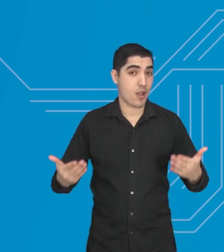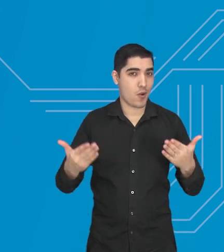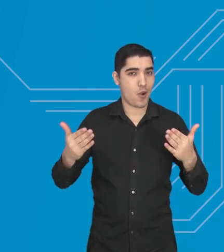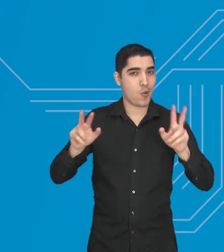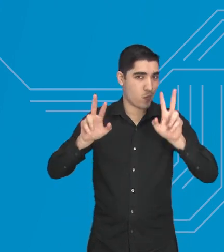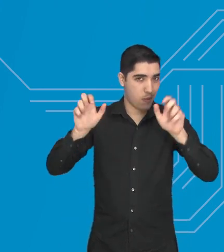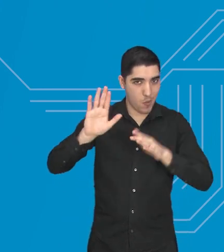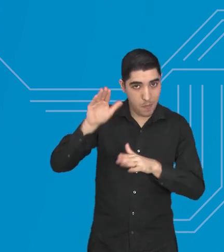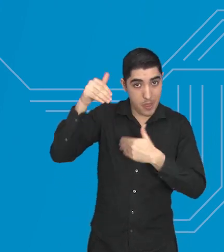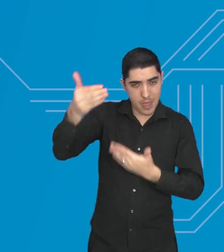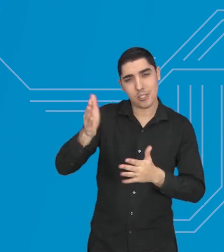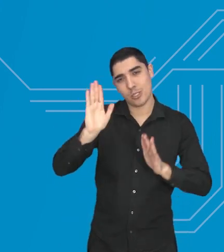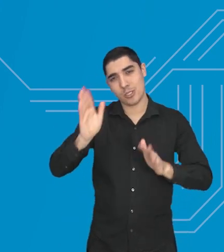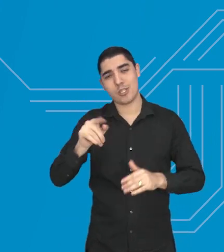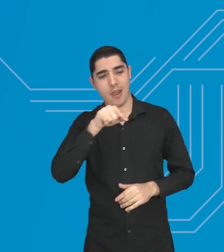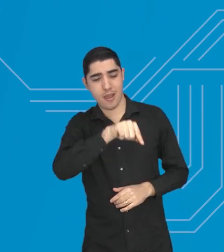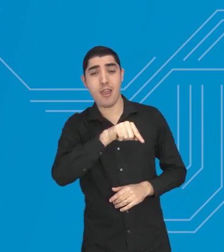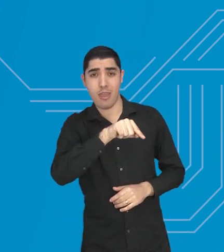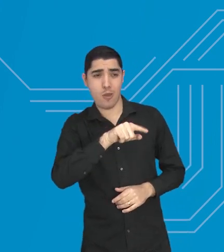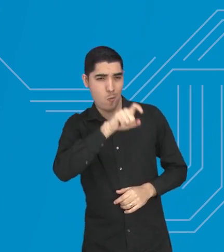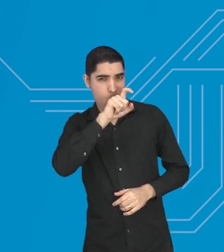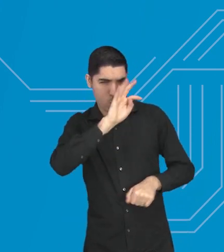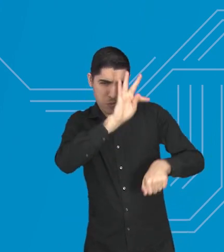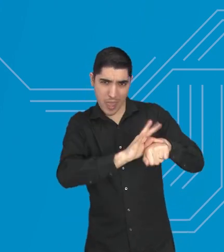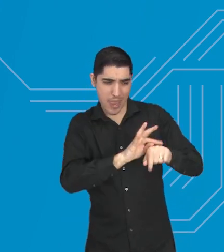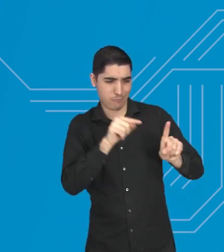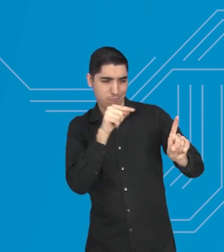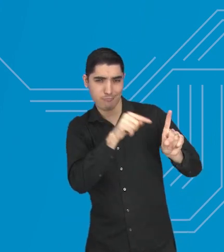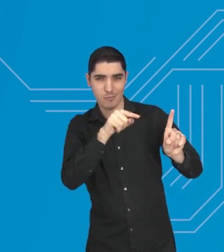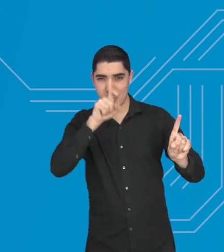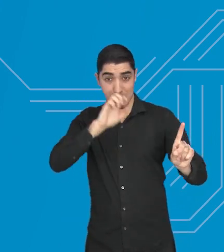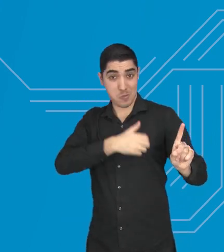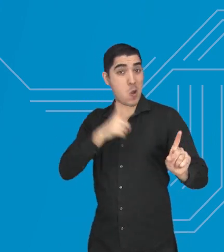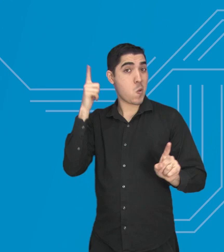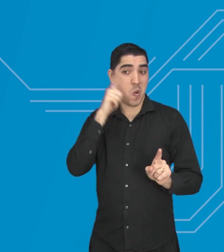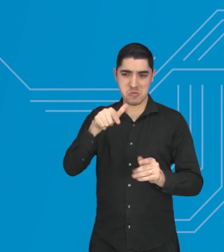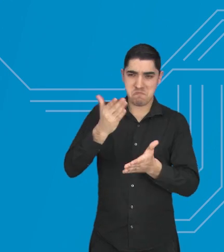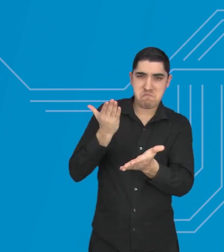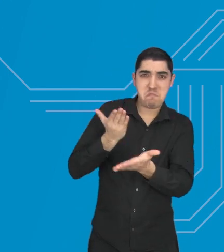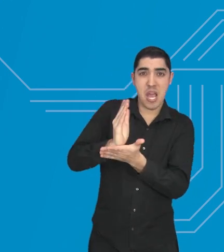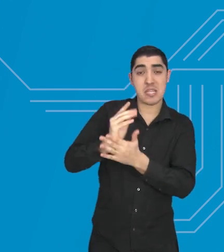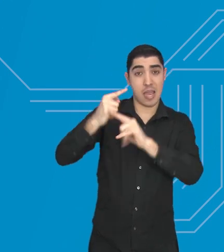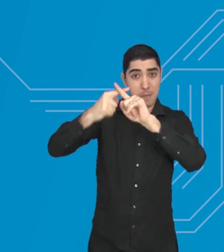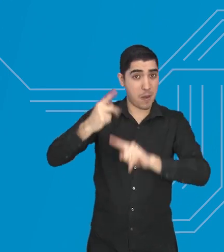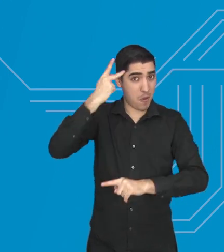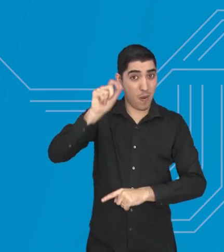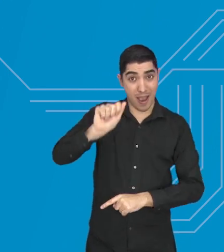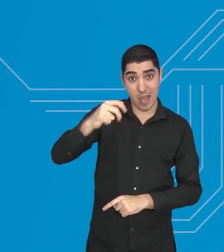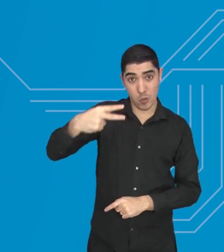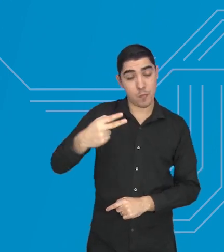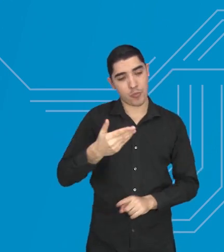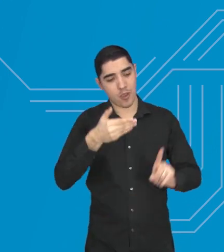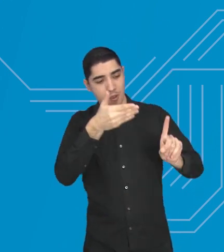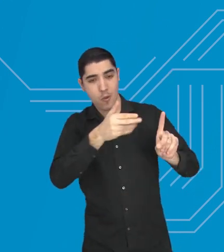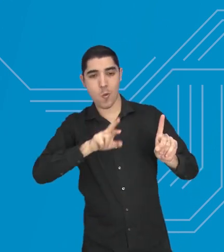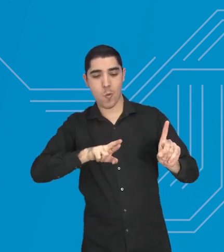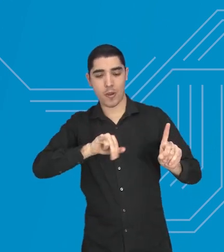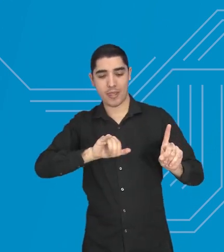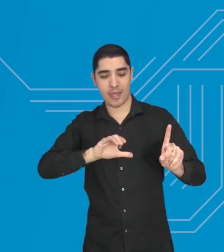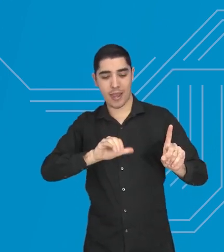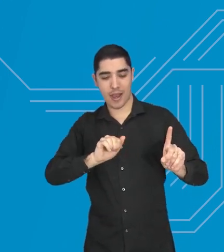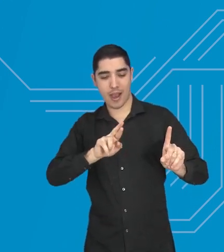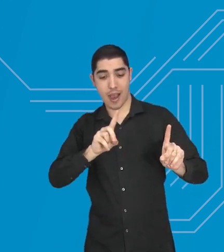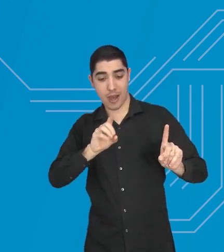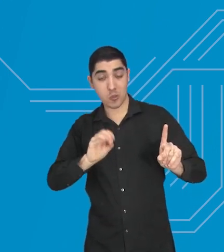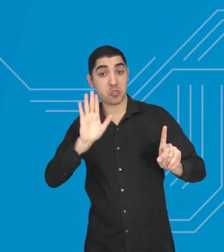de homenagens, depois do sucesso no comando do São José, que subiu para a Série A2 do Paulista, o técnico do time,